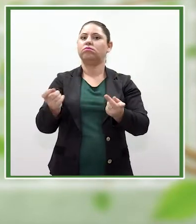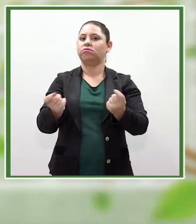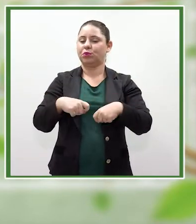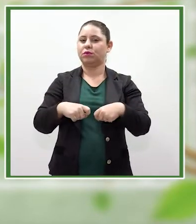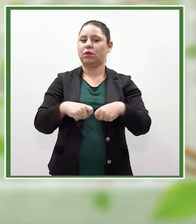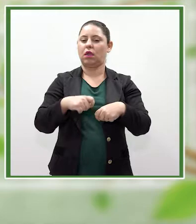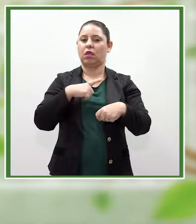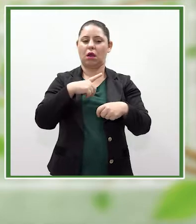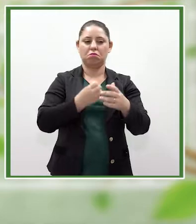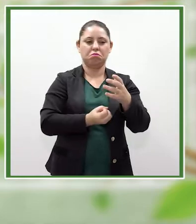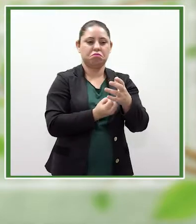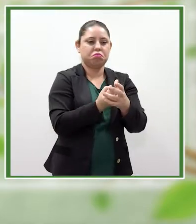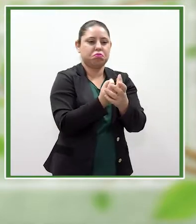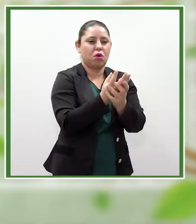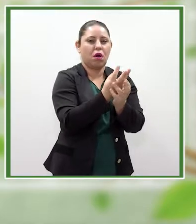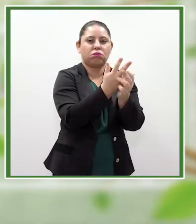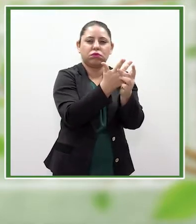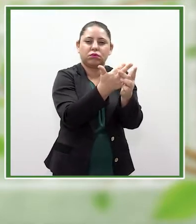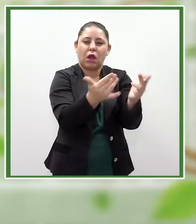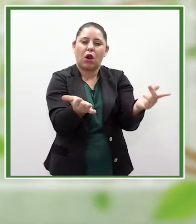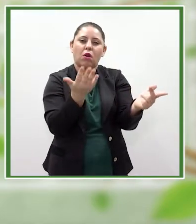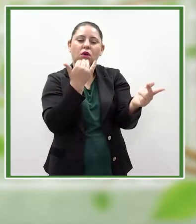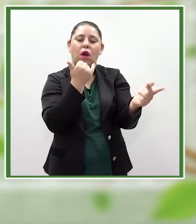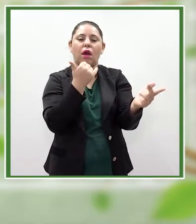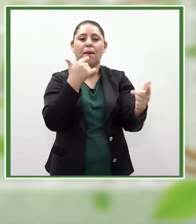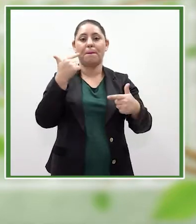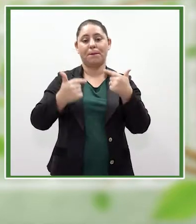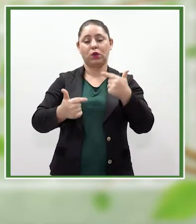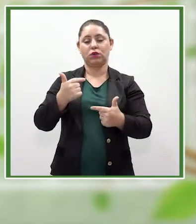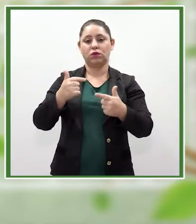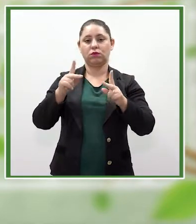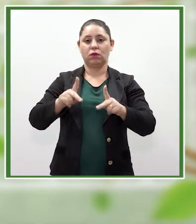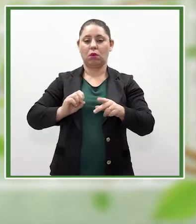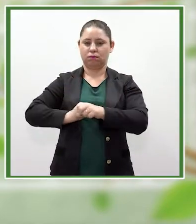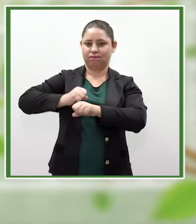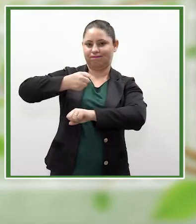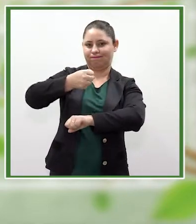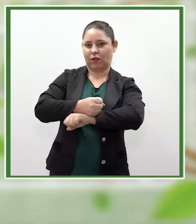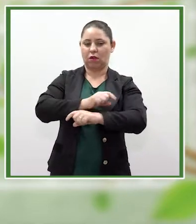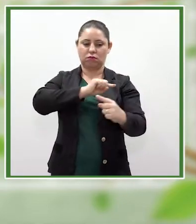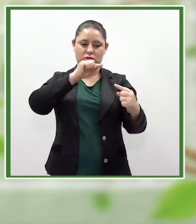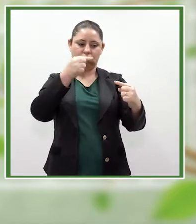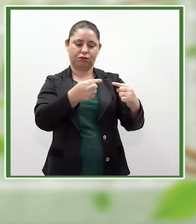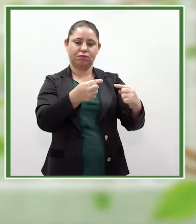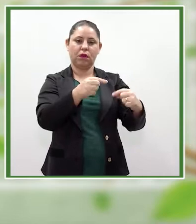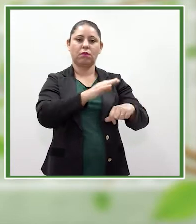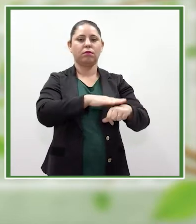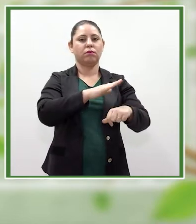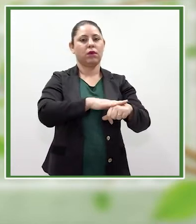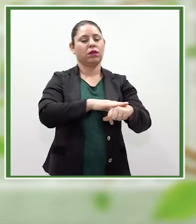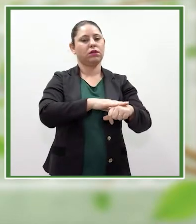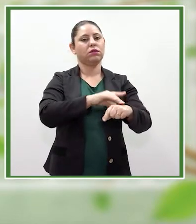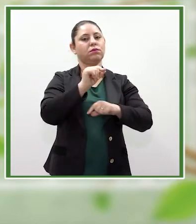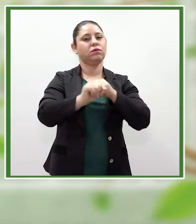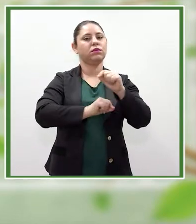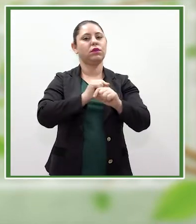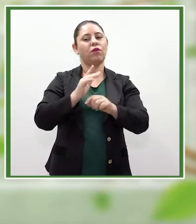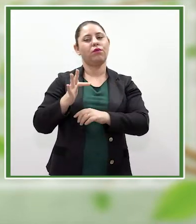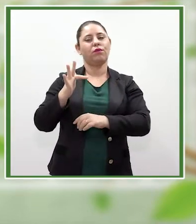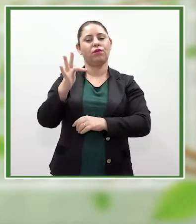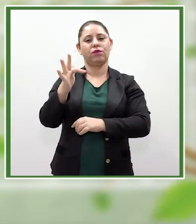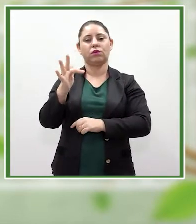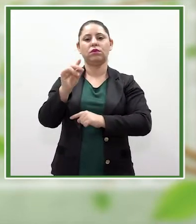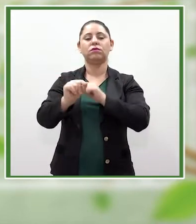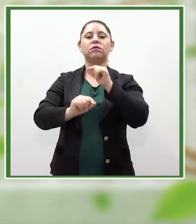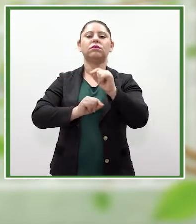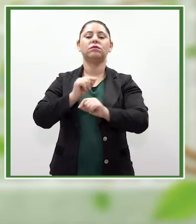de emissões, de desmatamento, né? O estado também se posiciona muito bem, com valores menores